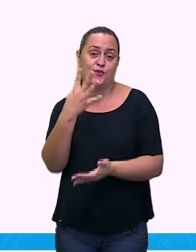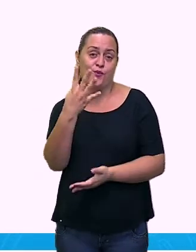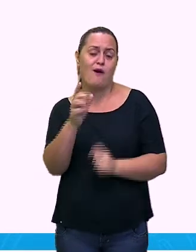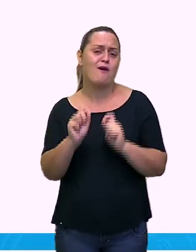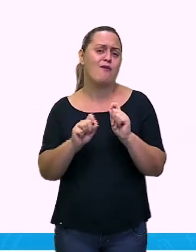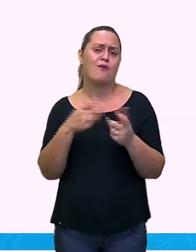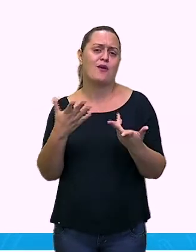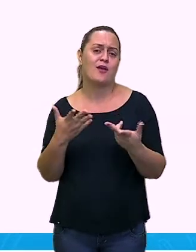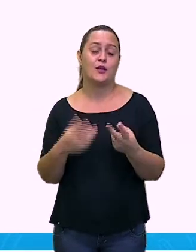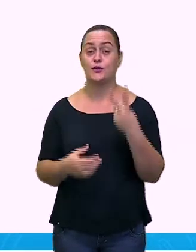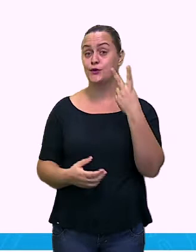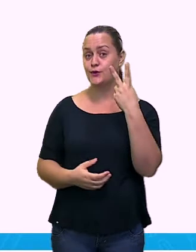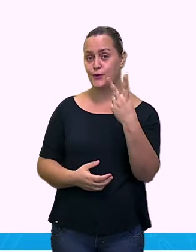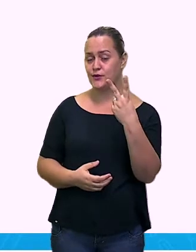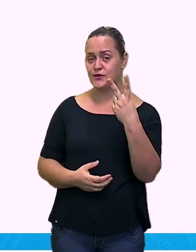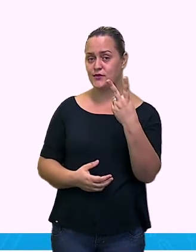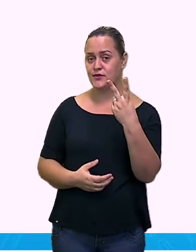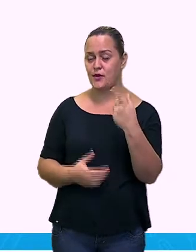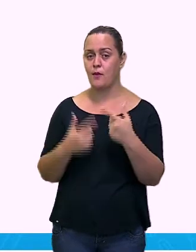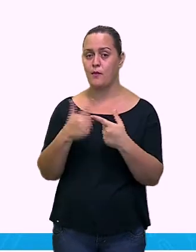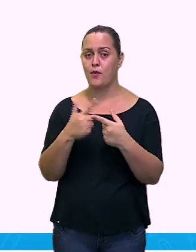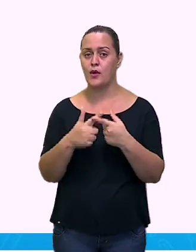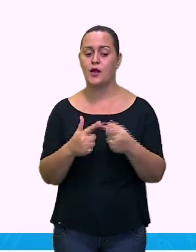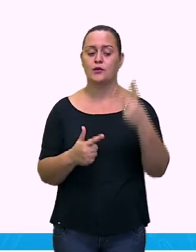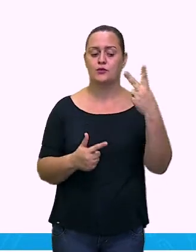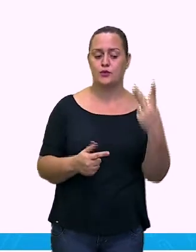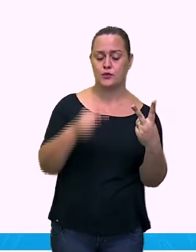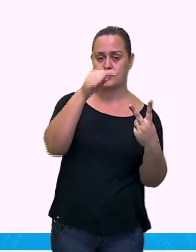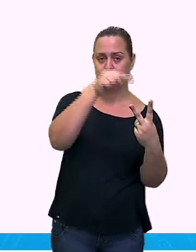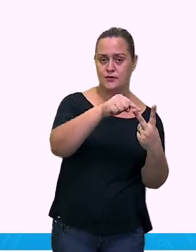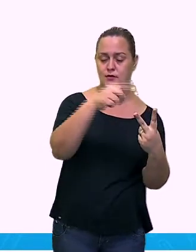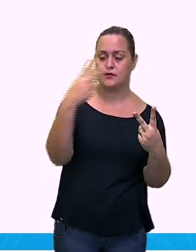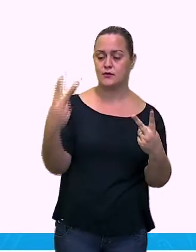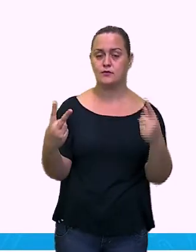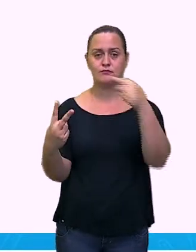dois agora vamos aqui no próximo